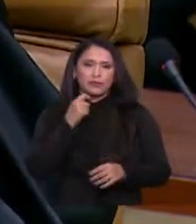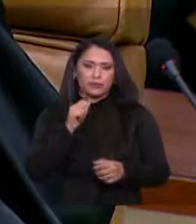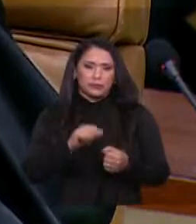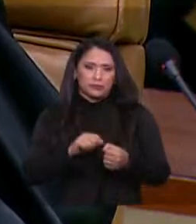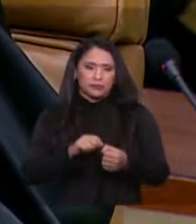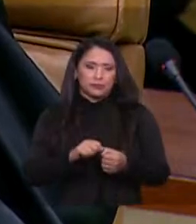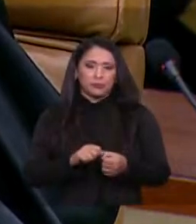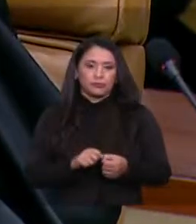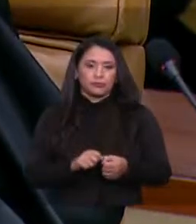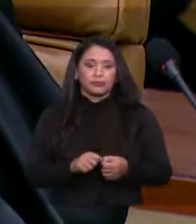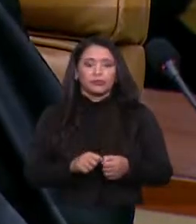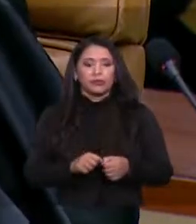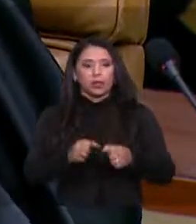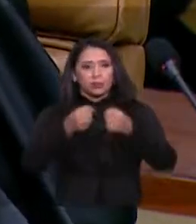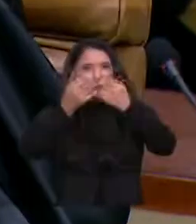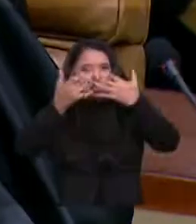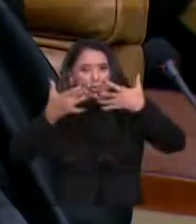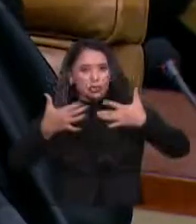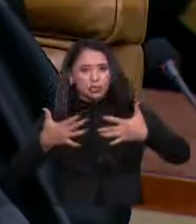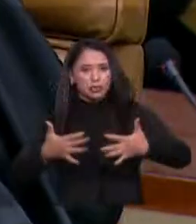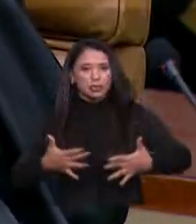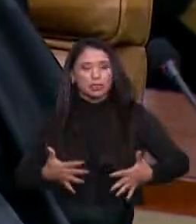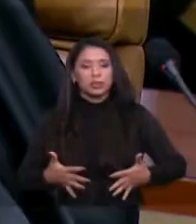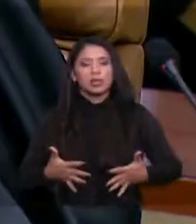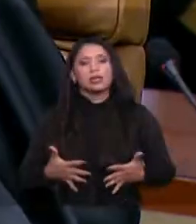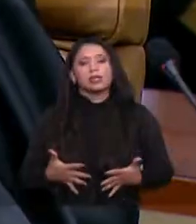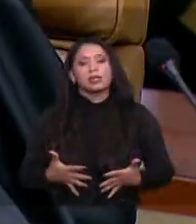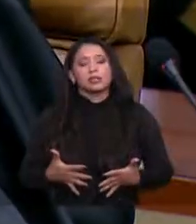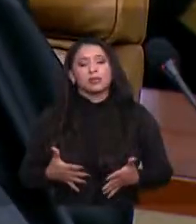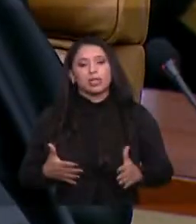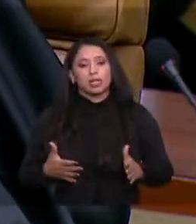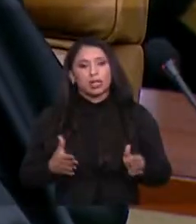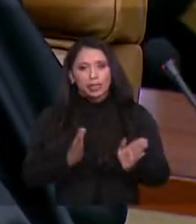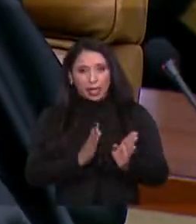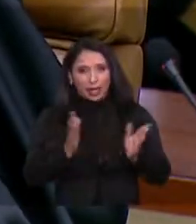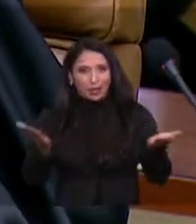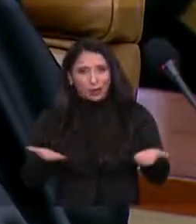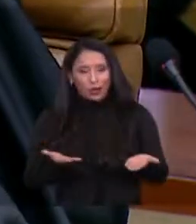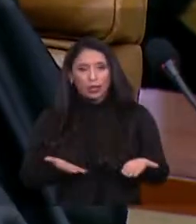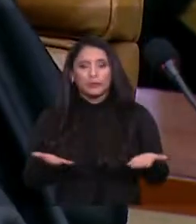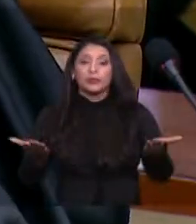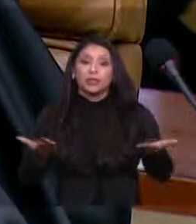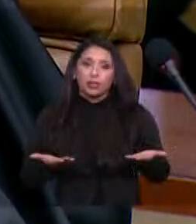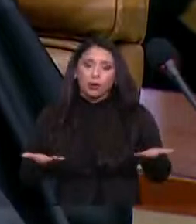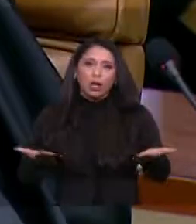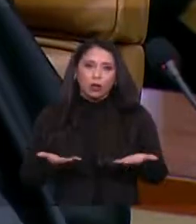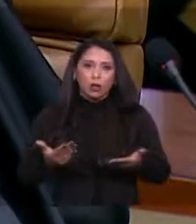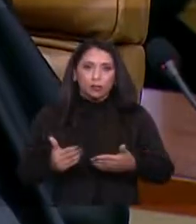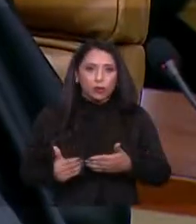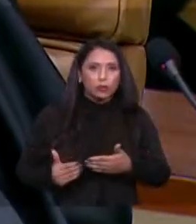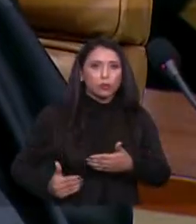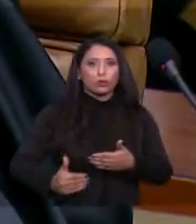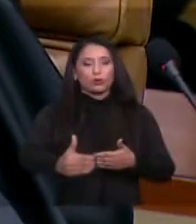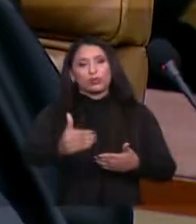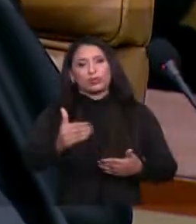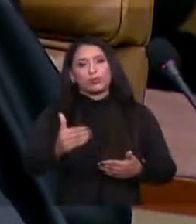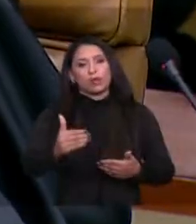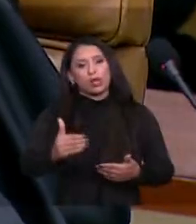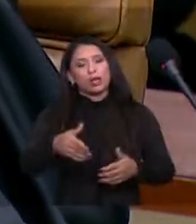esses Eros esclarecimentos iniciais proferir até esse momento portanto vou continuar com as restantes